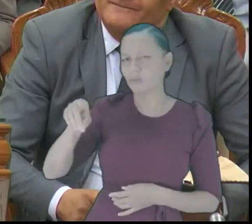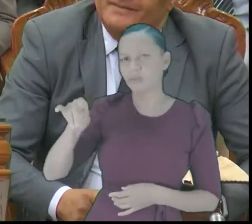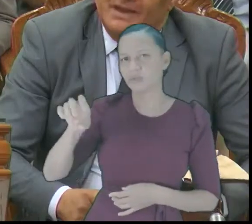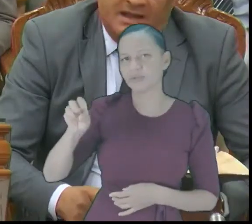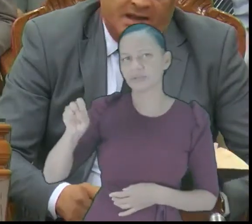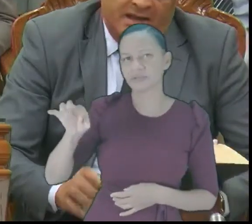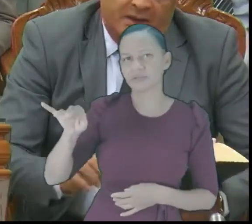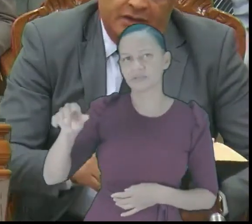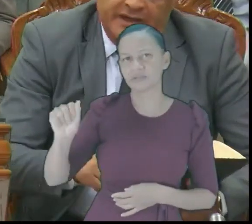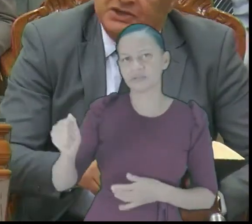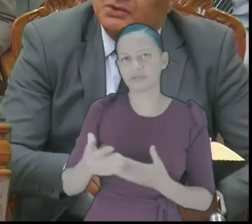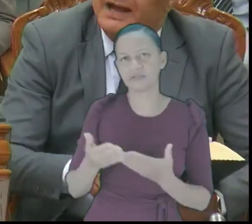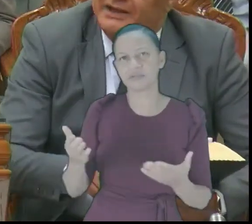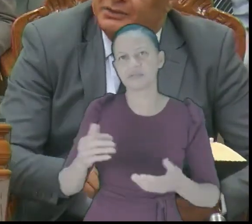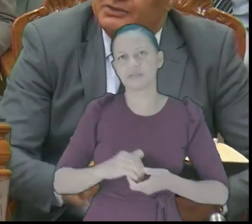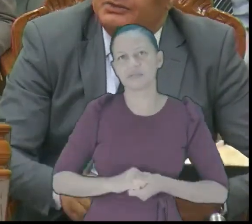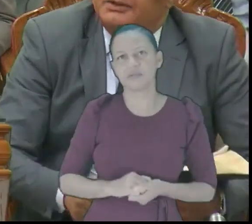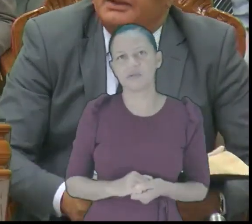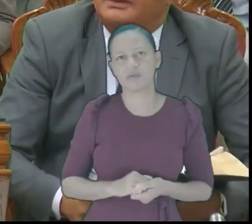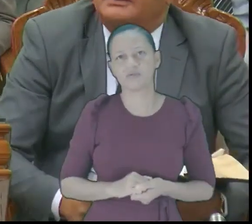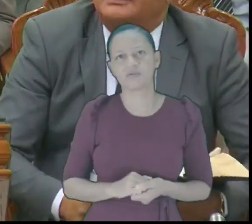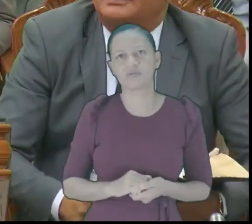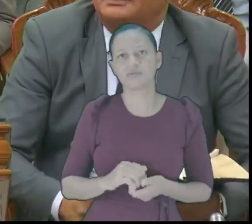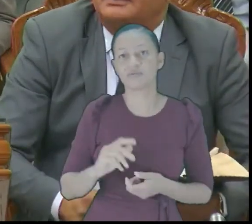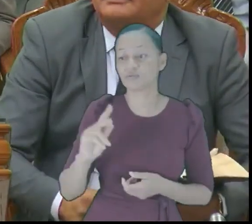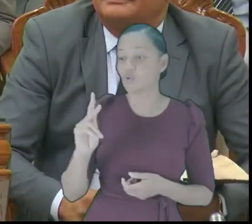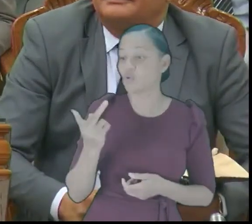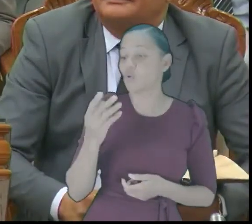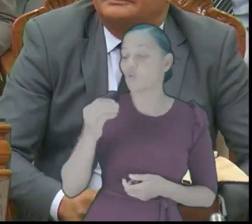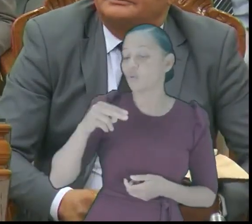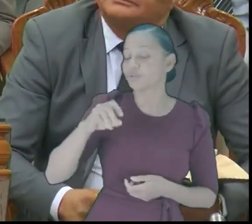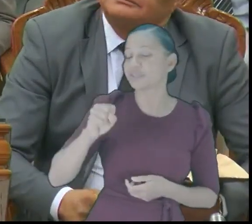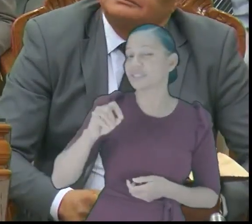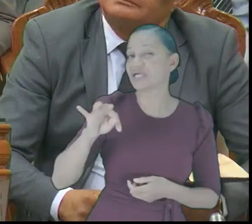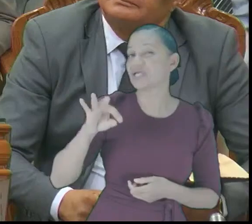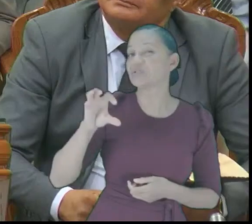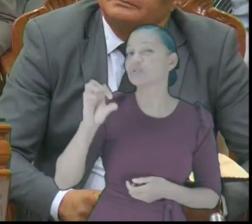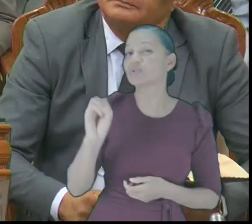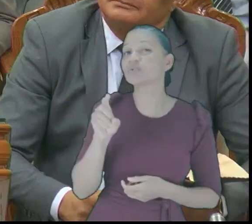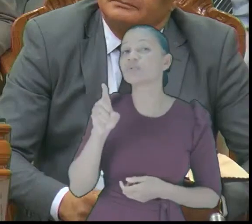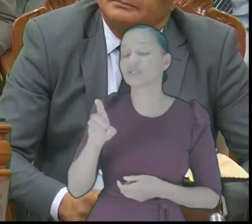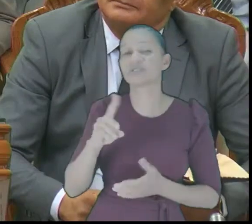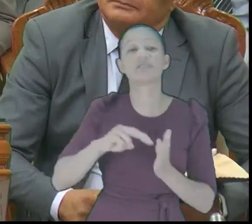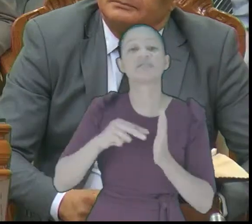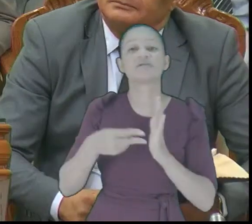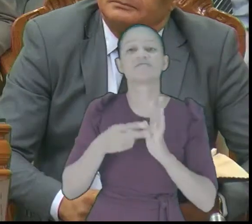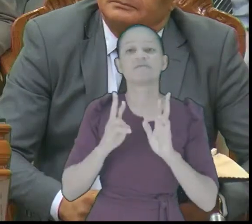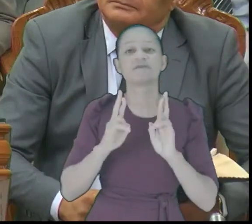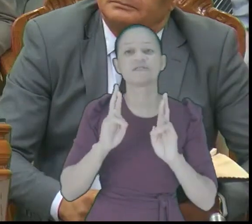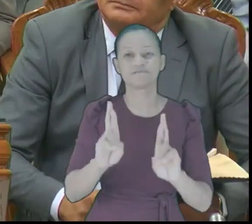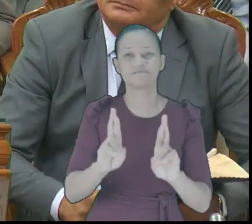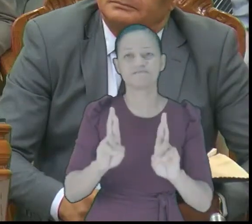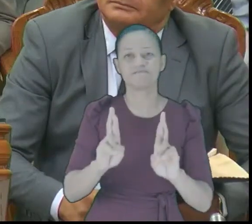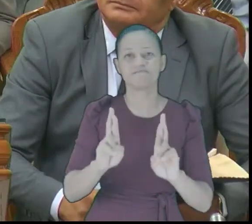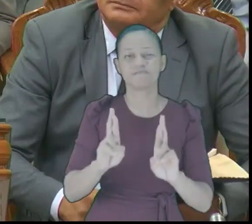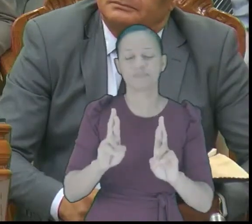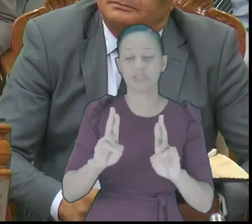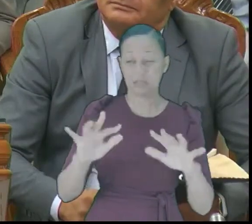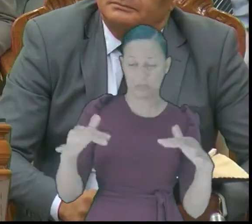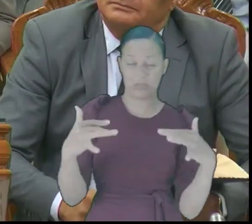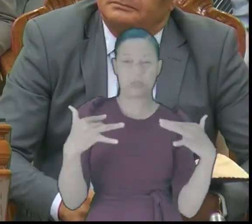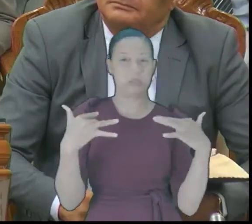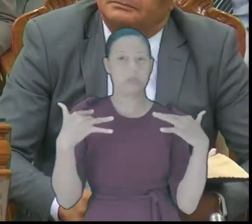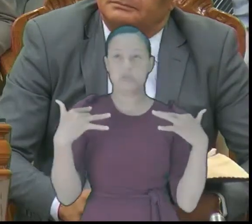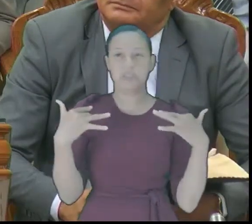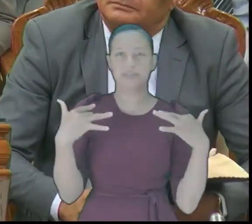é aidos. Honesto é respeito. Aidos no grego, que quer dizer respeito, que não chama a